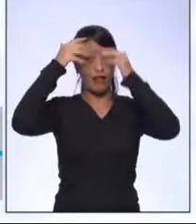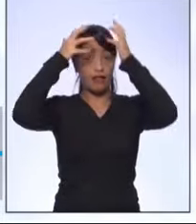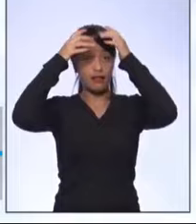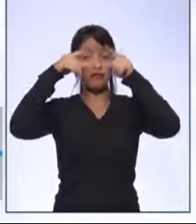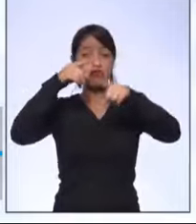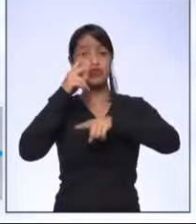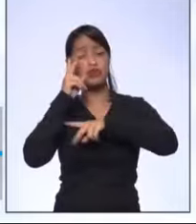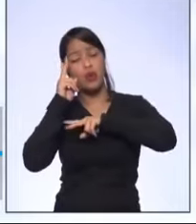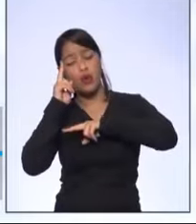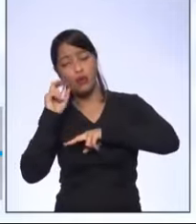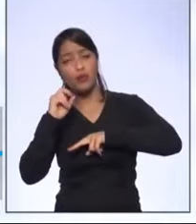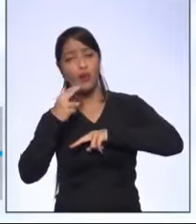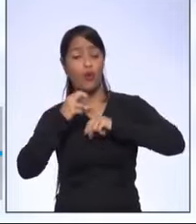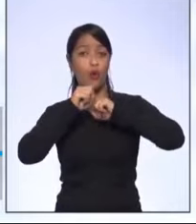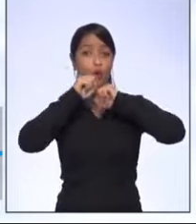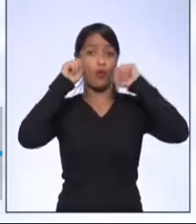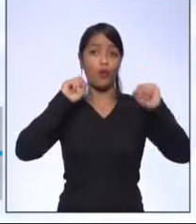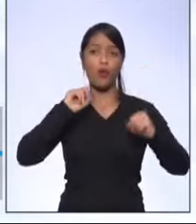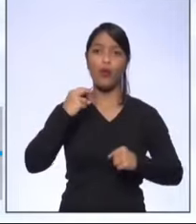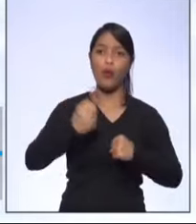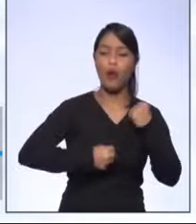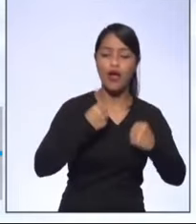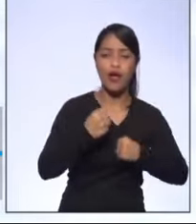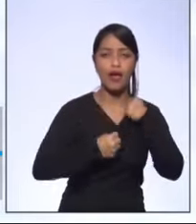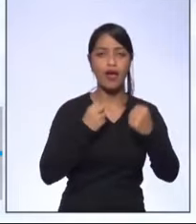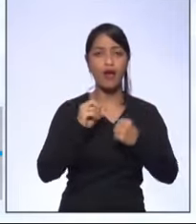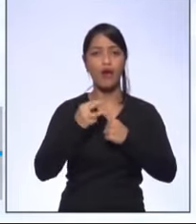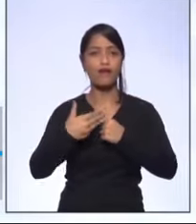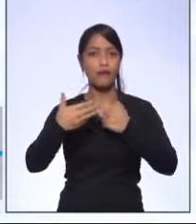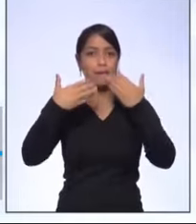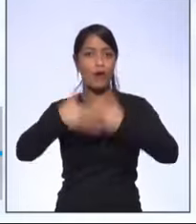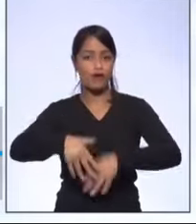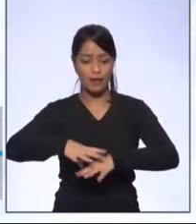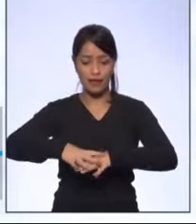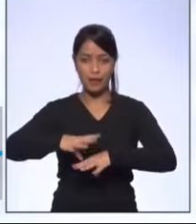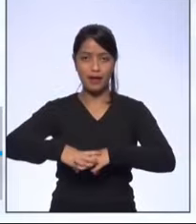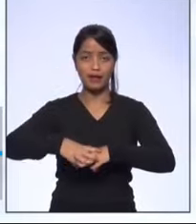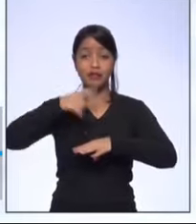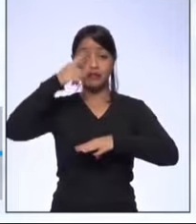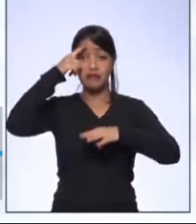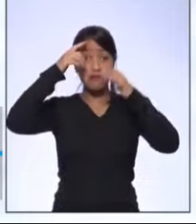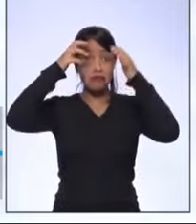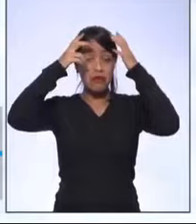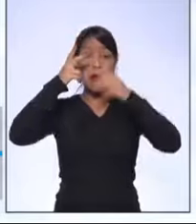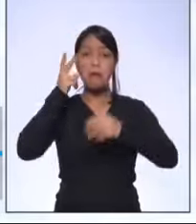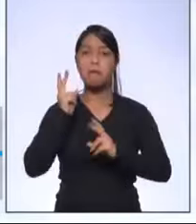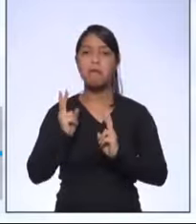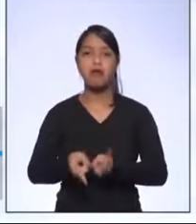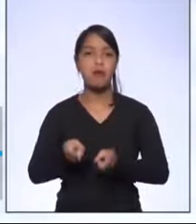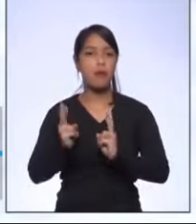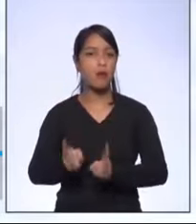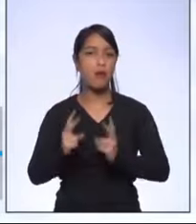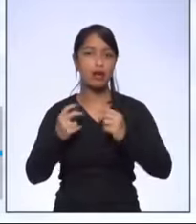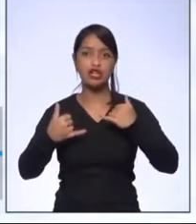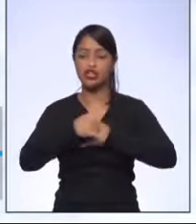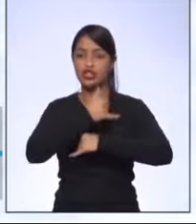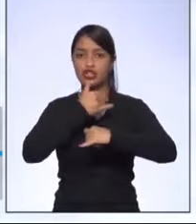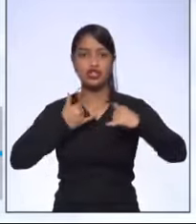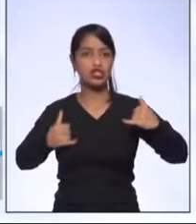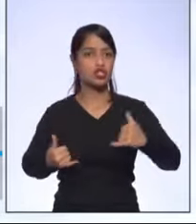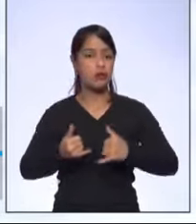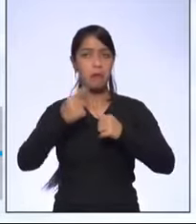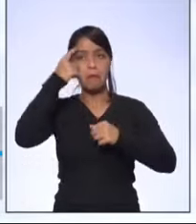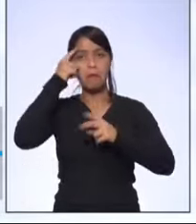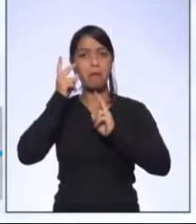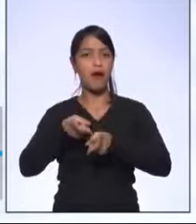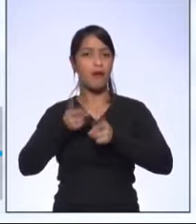acordado, correndo, fazendo uma prova de matemática, o cérebro gasta praticamente a mesma quantidade de energia. Então, por